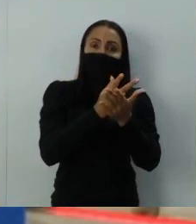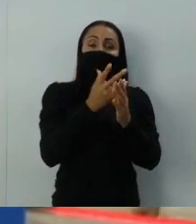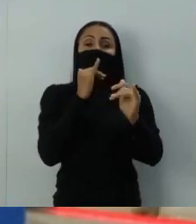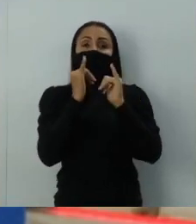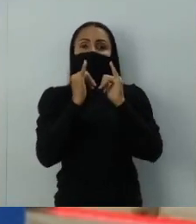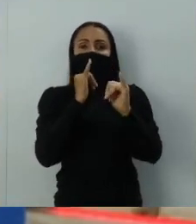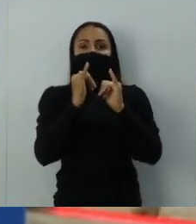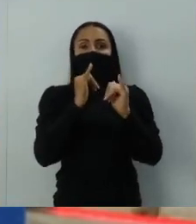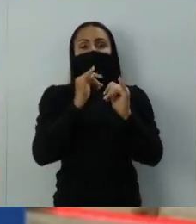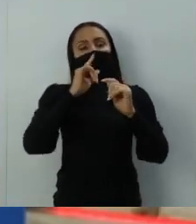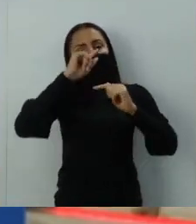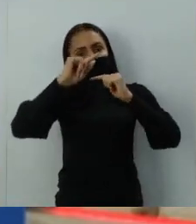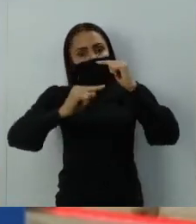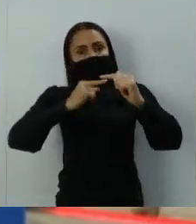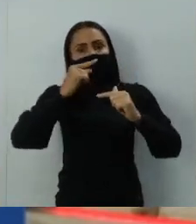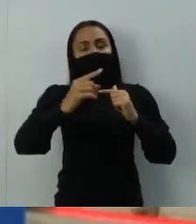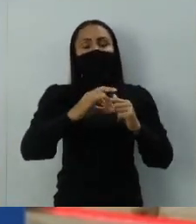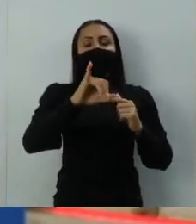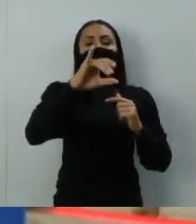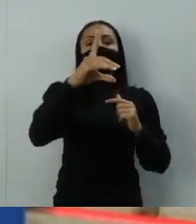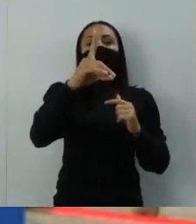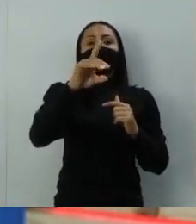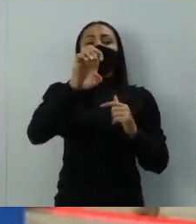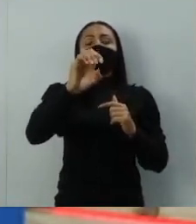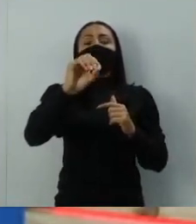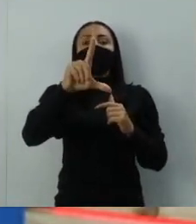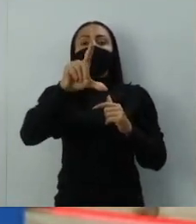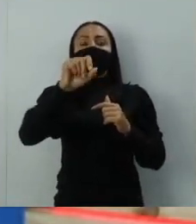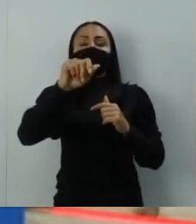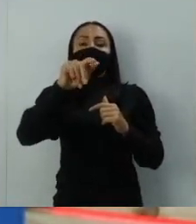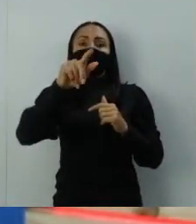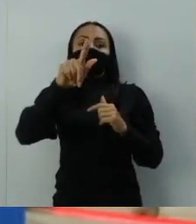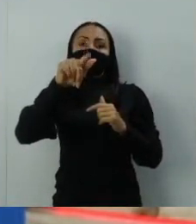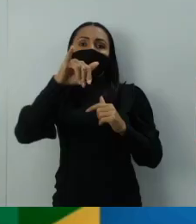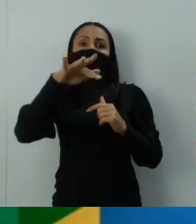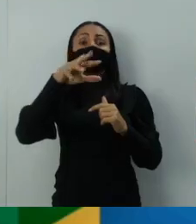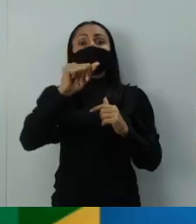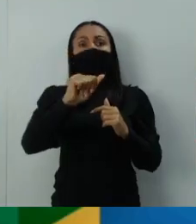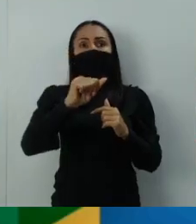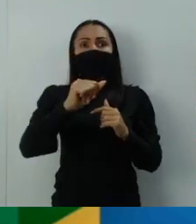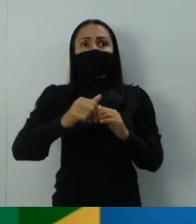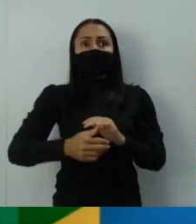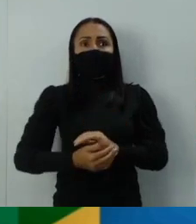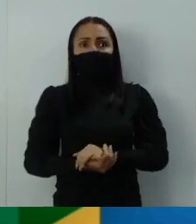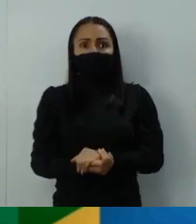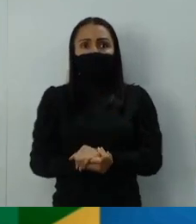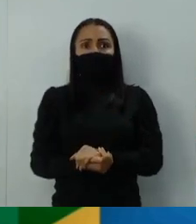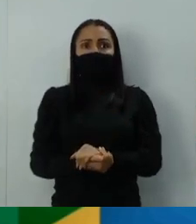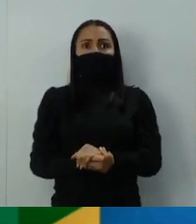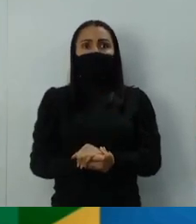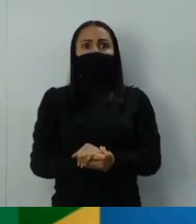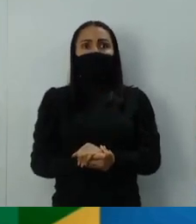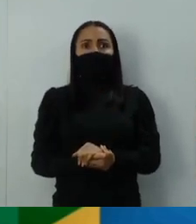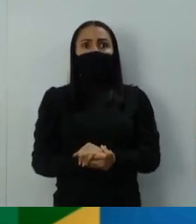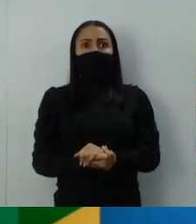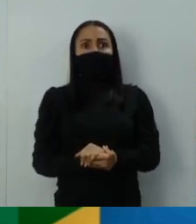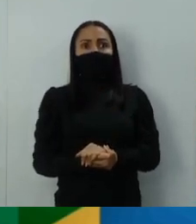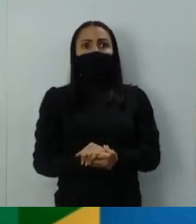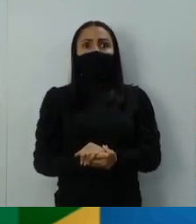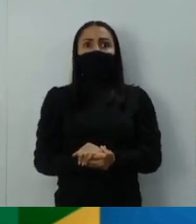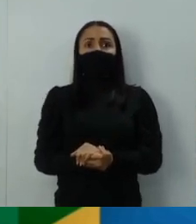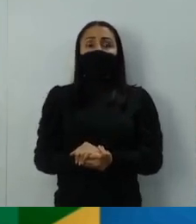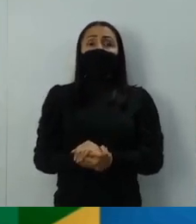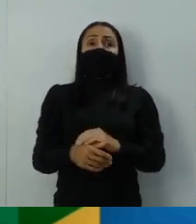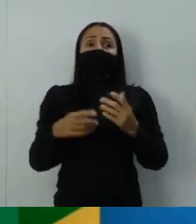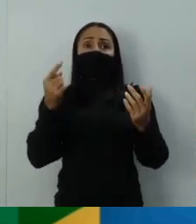ideologia. Mas o que é isso, professor? O que seria essa ideologia? Um certo pensador chamado